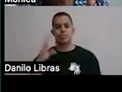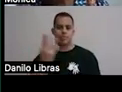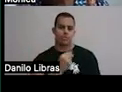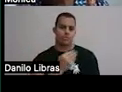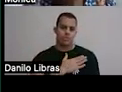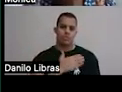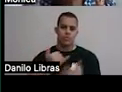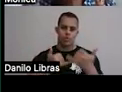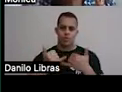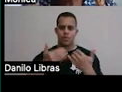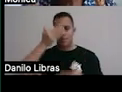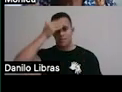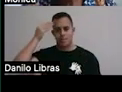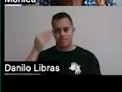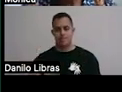jogo.